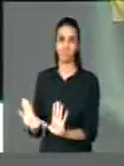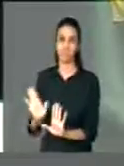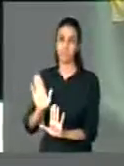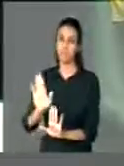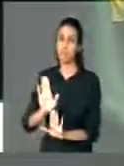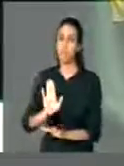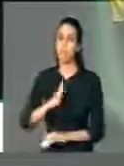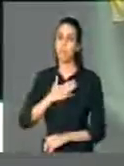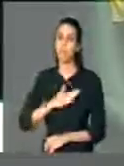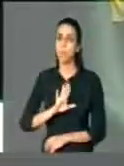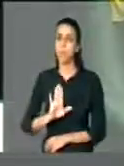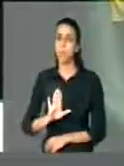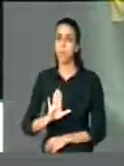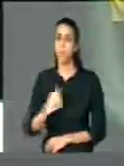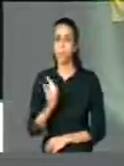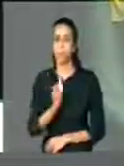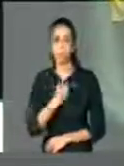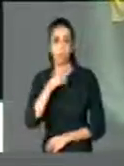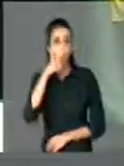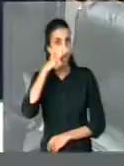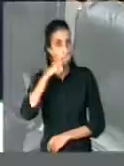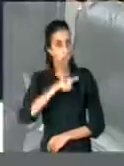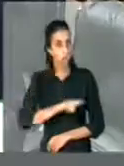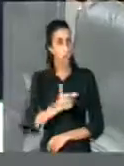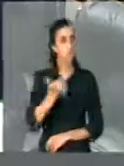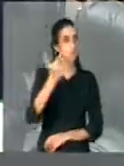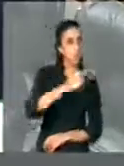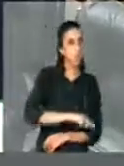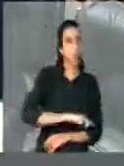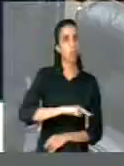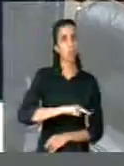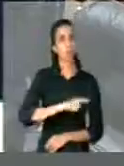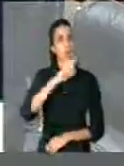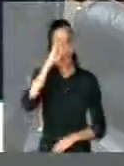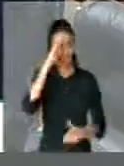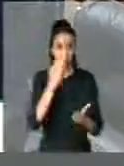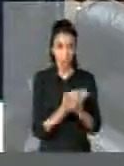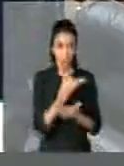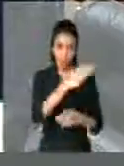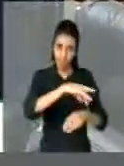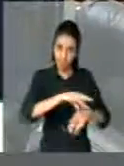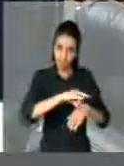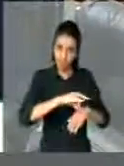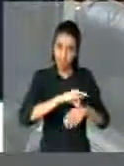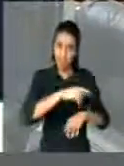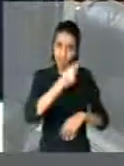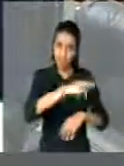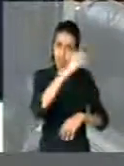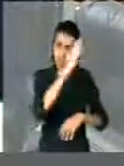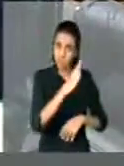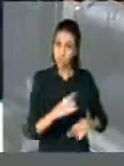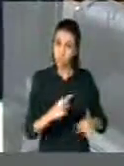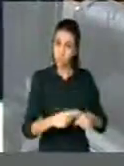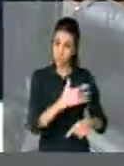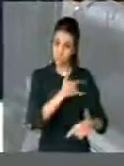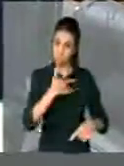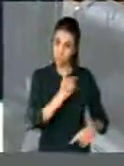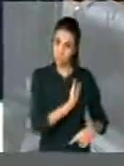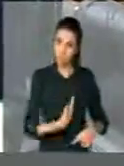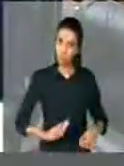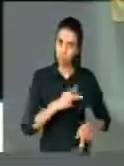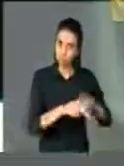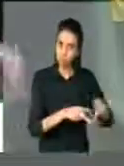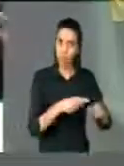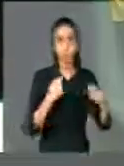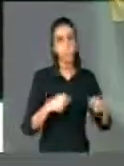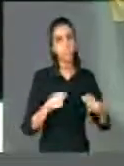gente possa retomar a credibilidade no mercado internacional e uma questão de saúde pública, nós temos que ser